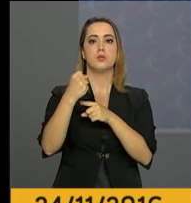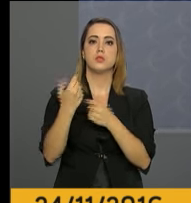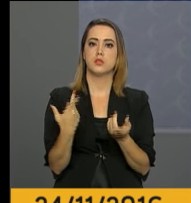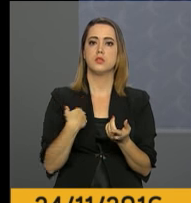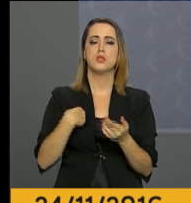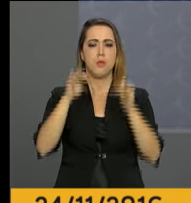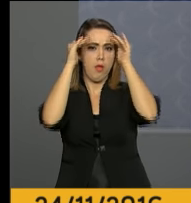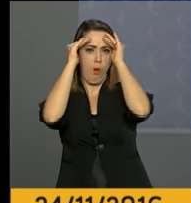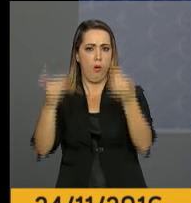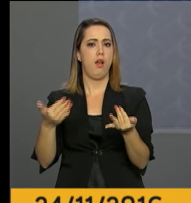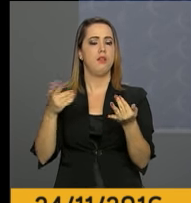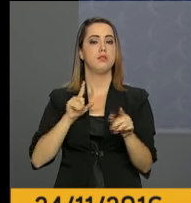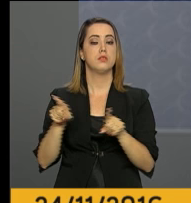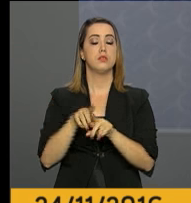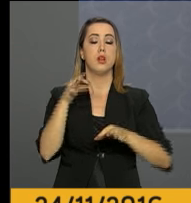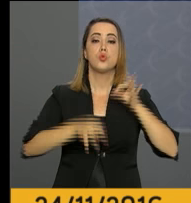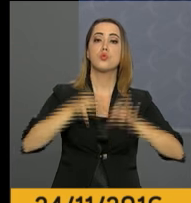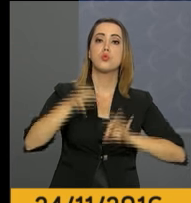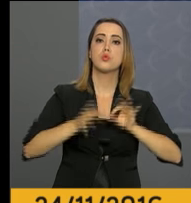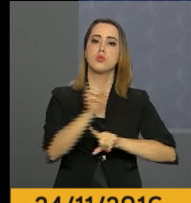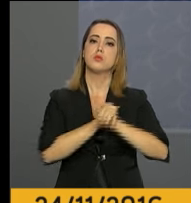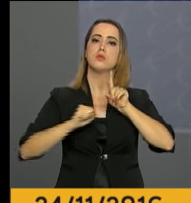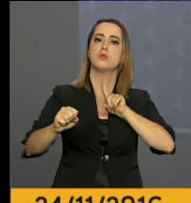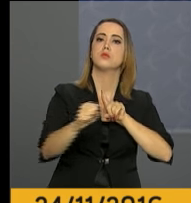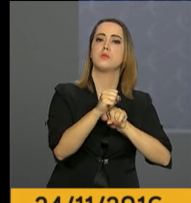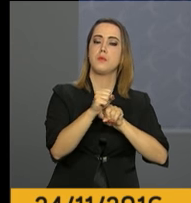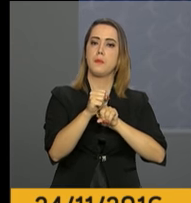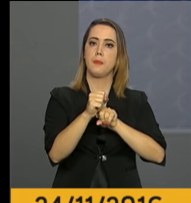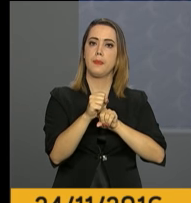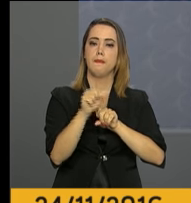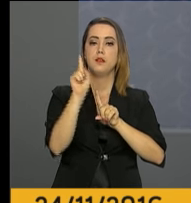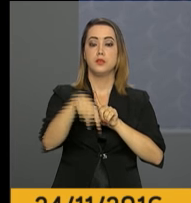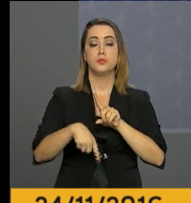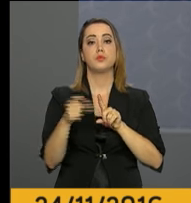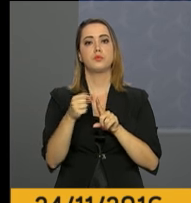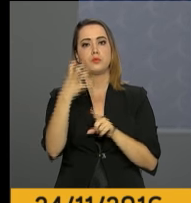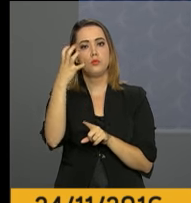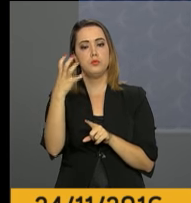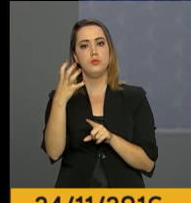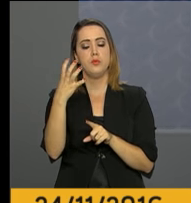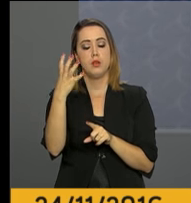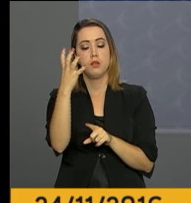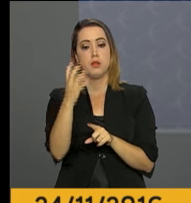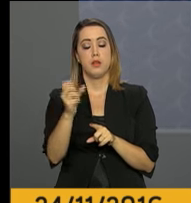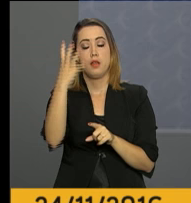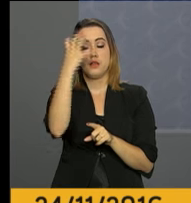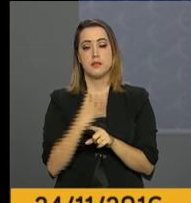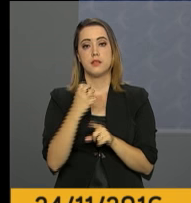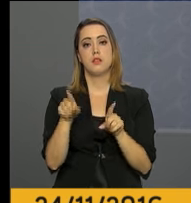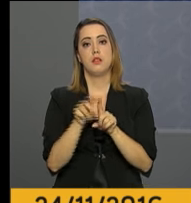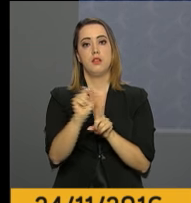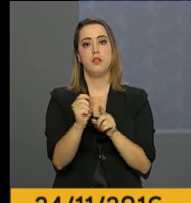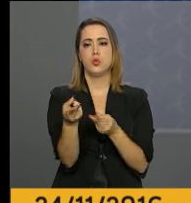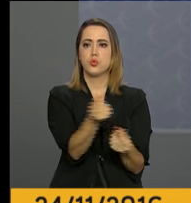justiça social tem como fundamento ouso dizê-lo né a seriedade no manejo do dinheiro público e